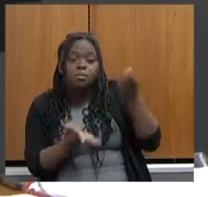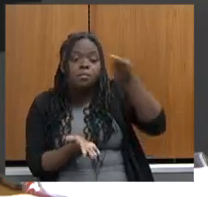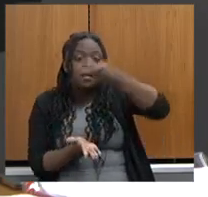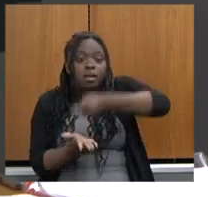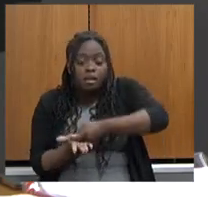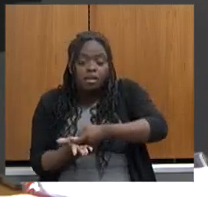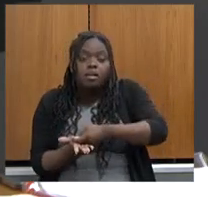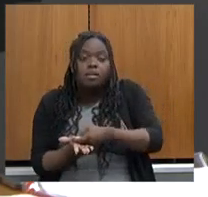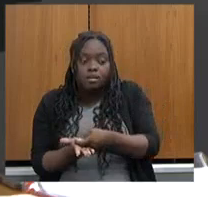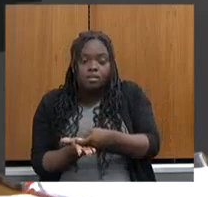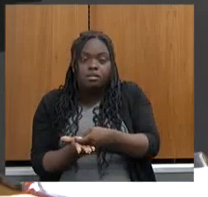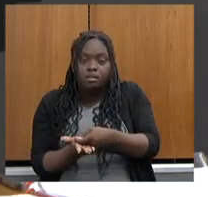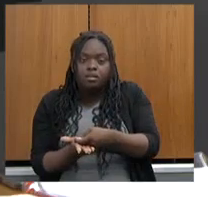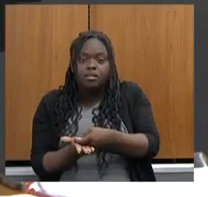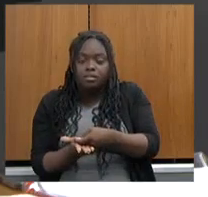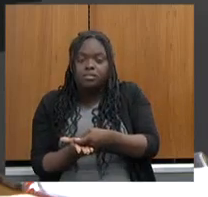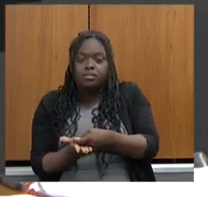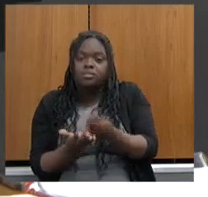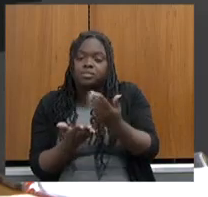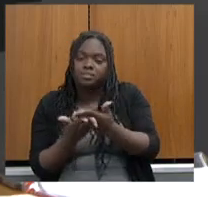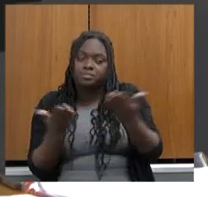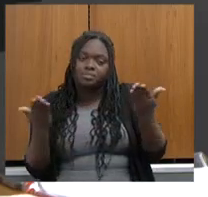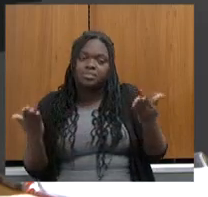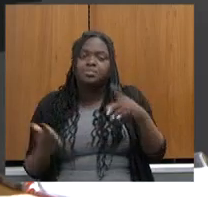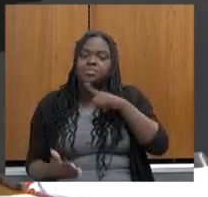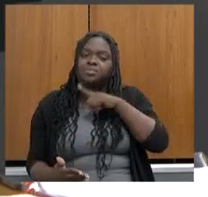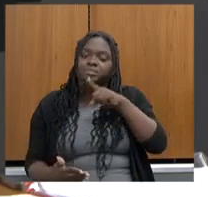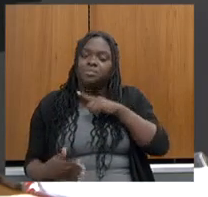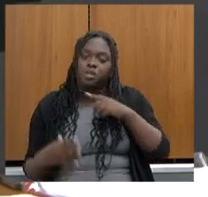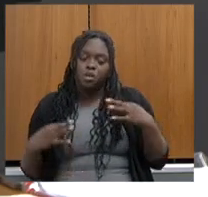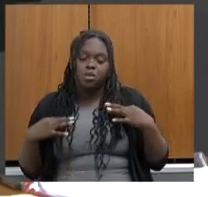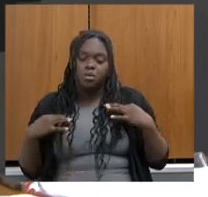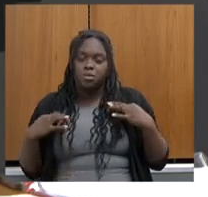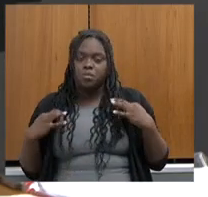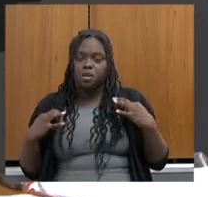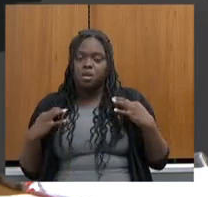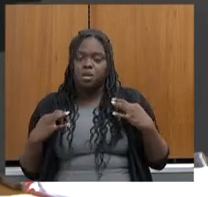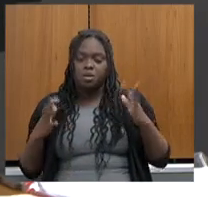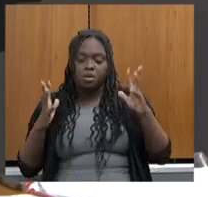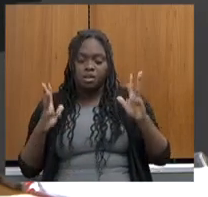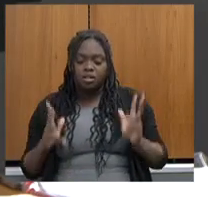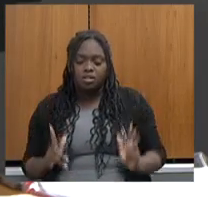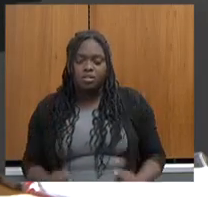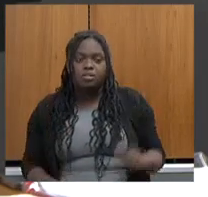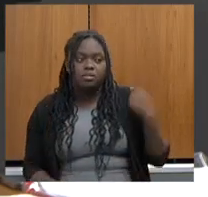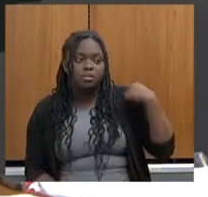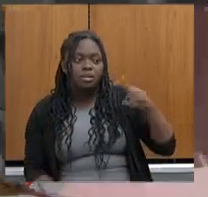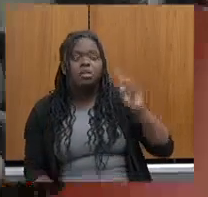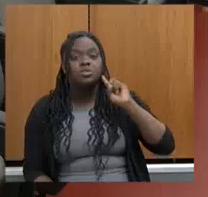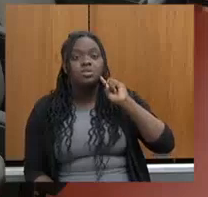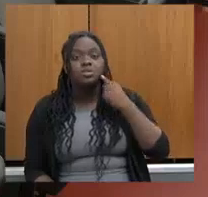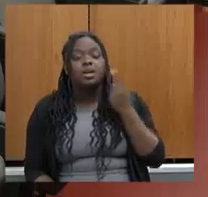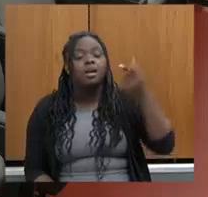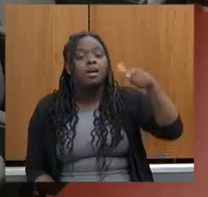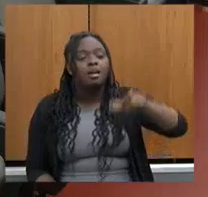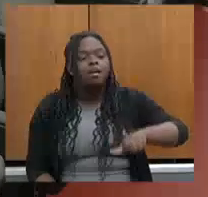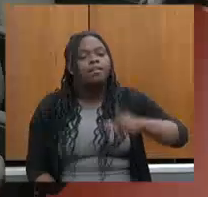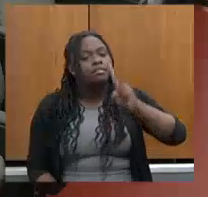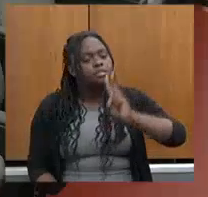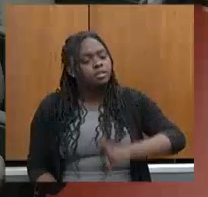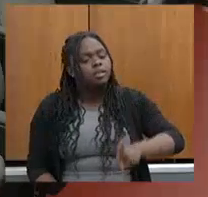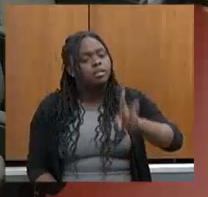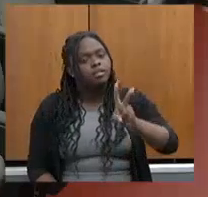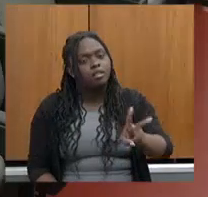financeiramente para que vocês tivessem uma roupa limpa para sujar de novo o tempo todo